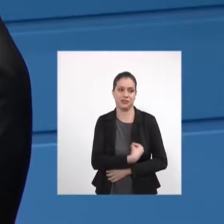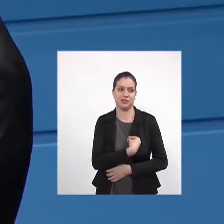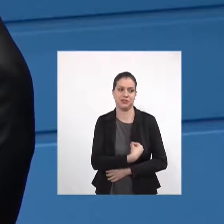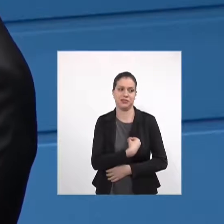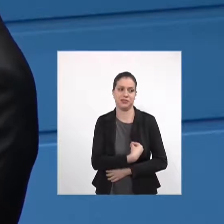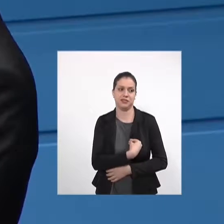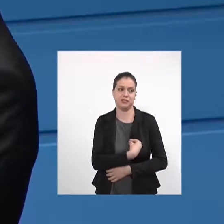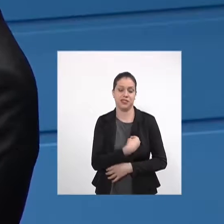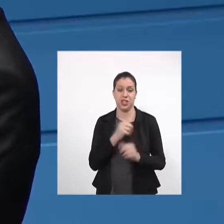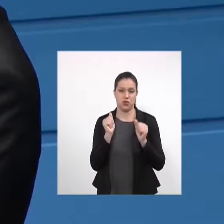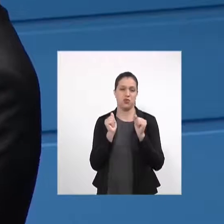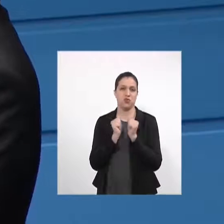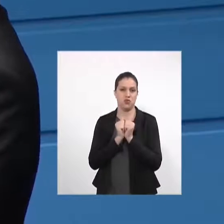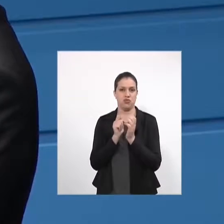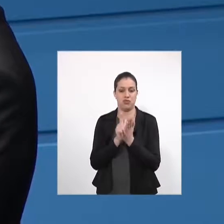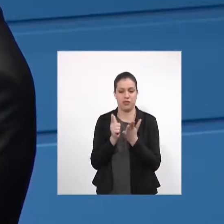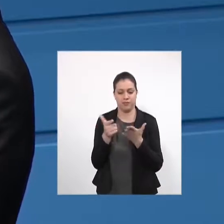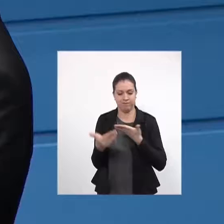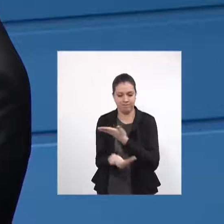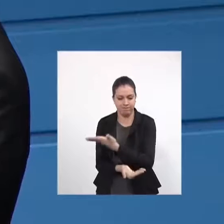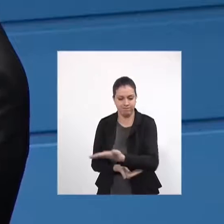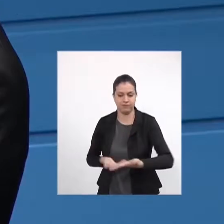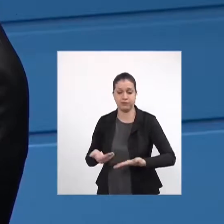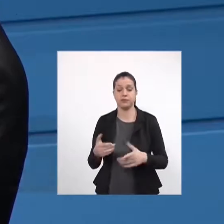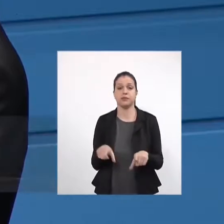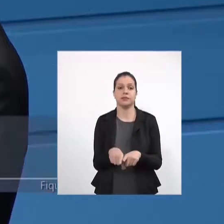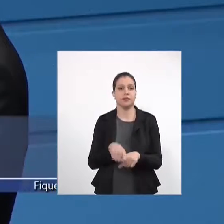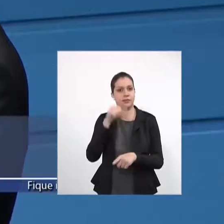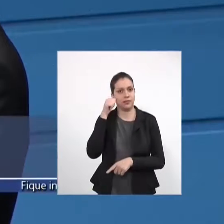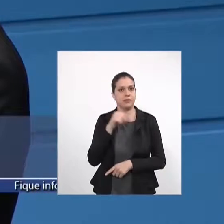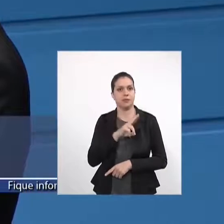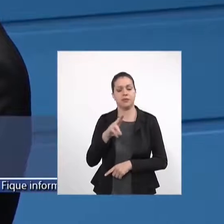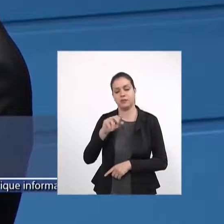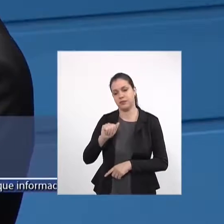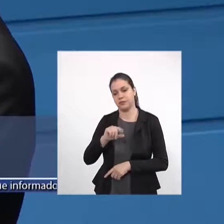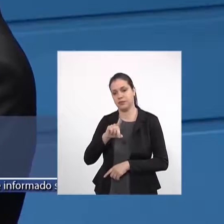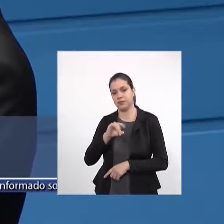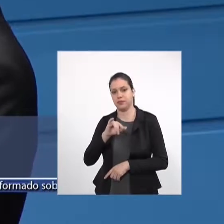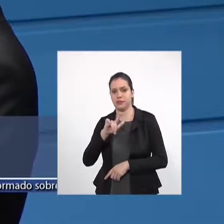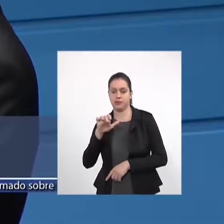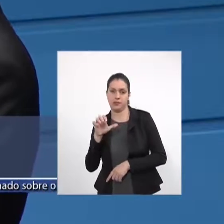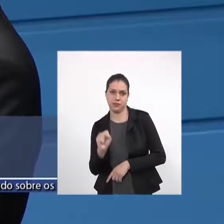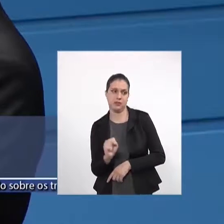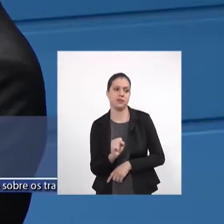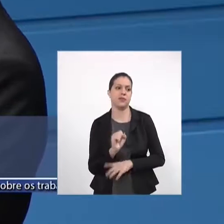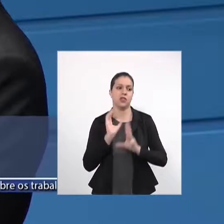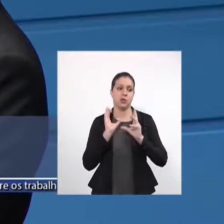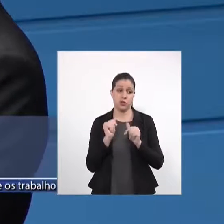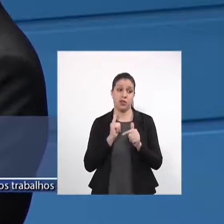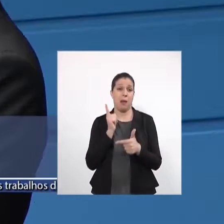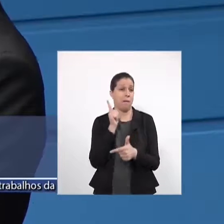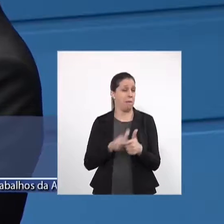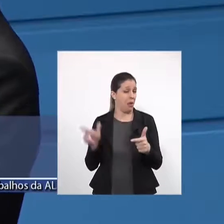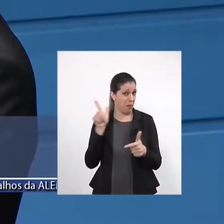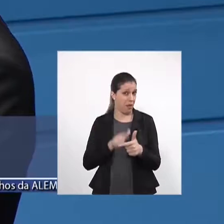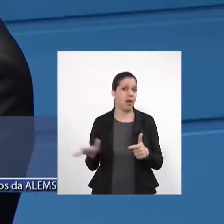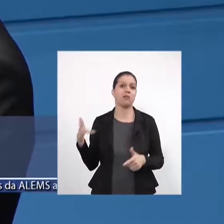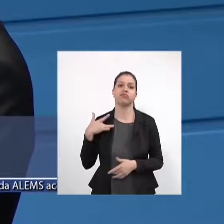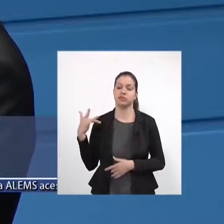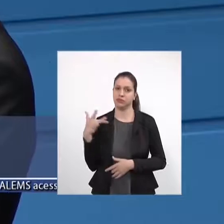história do Progresso e vice-versa. A dona Adílis do Amaral Torres, que com todos os problemas de saúde,